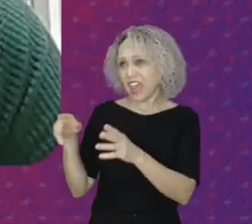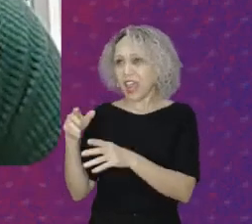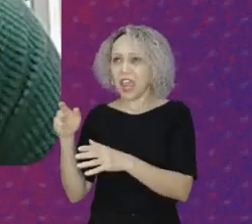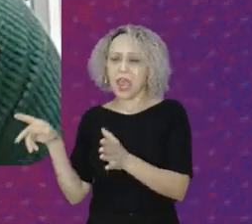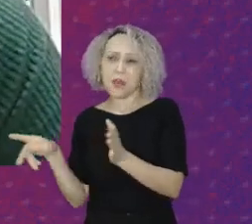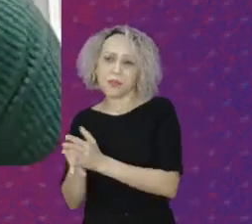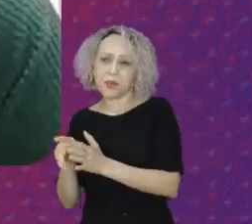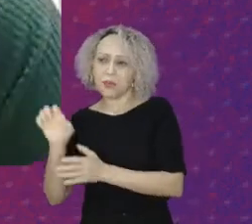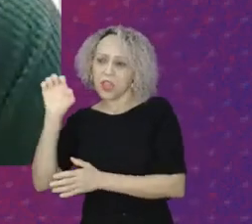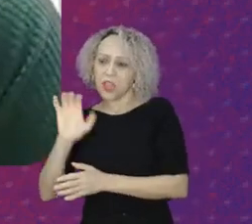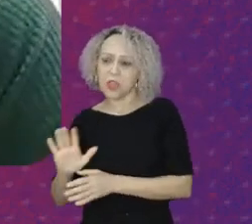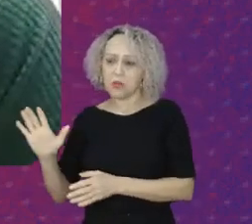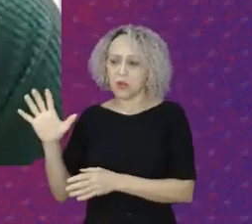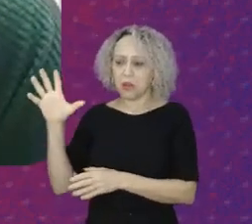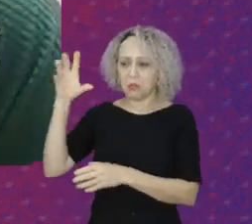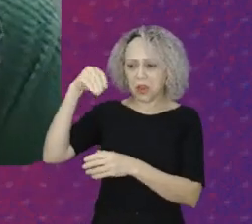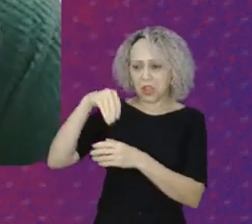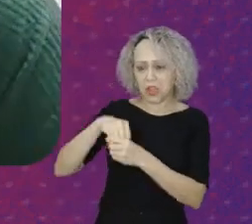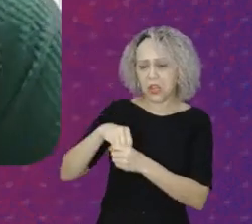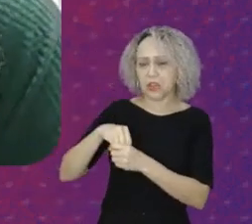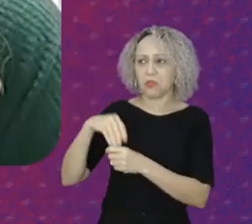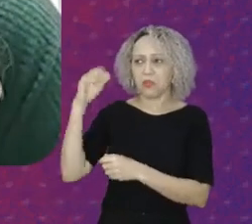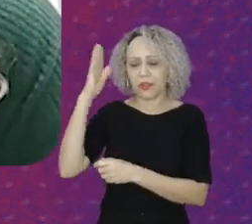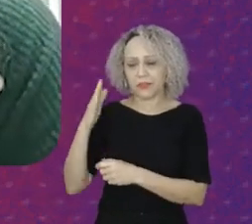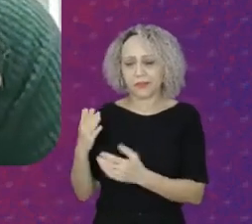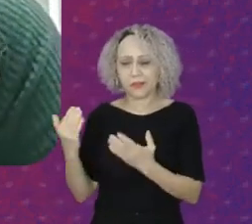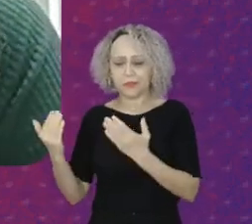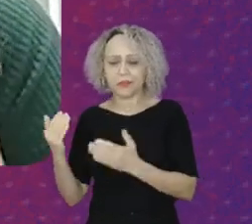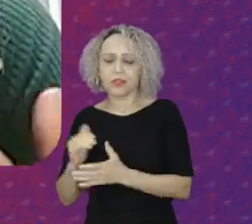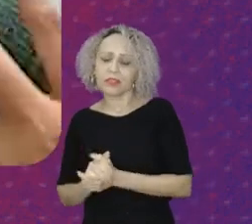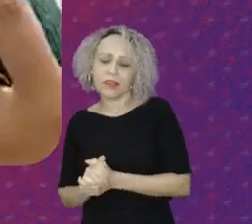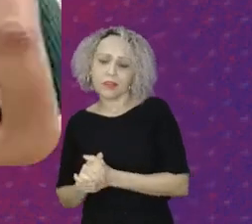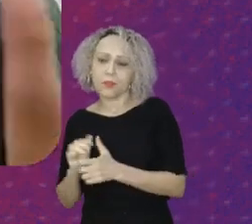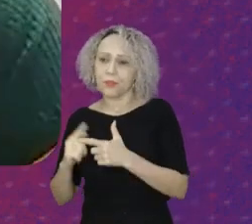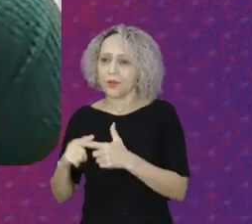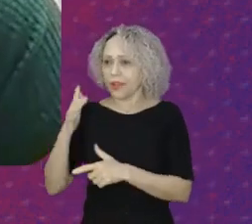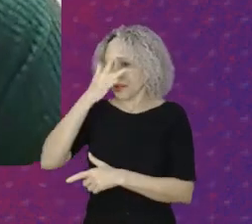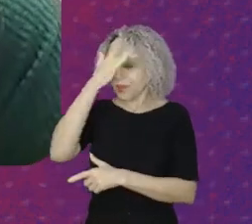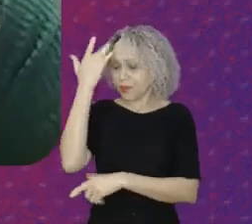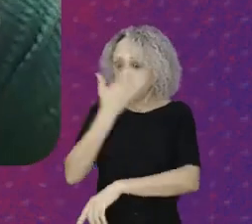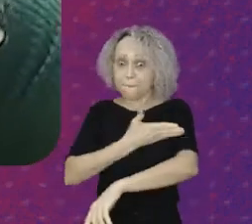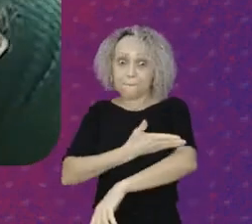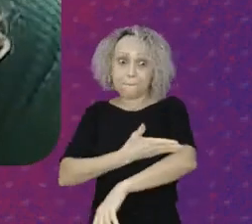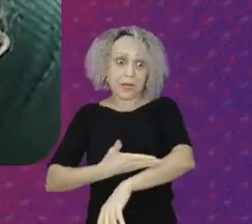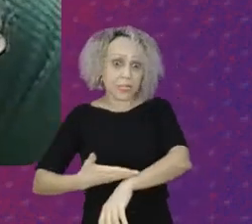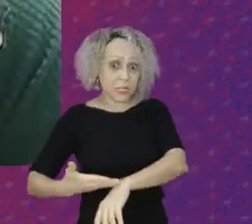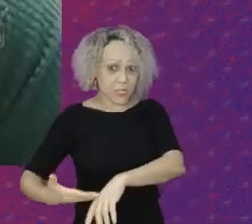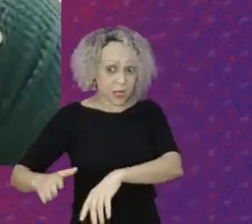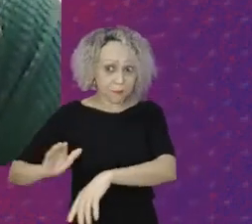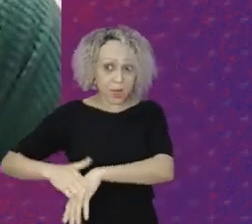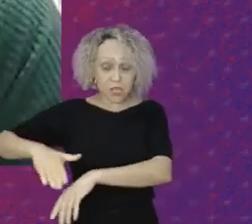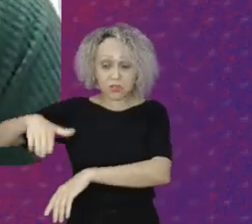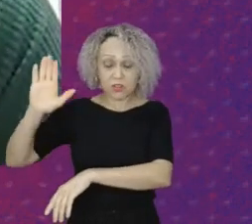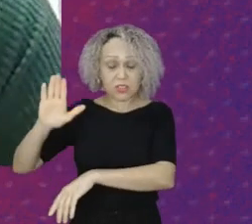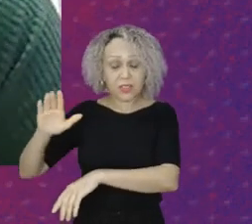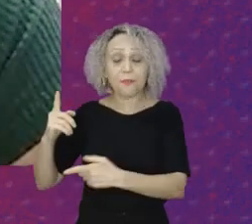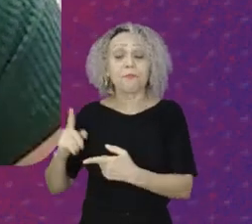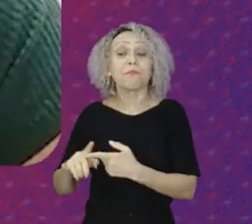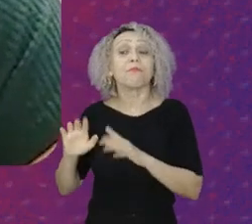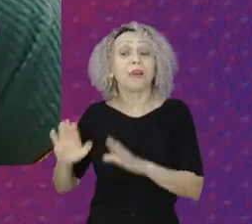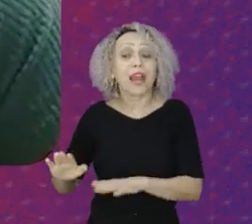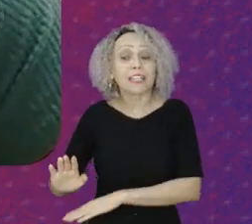ou nas casas, nas mulheres como doméstica. Então, elas não se enxerga a população negra. E